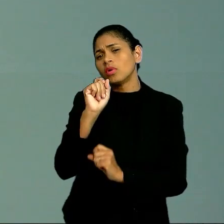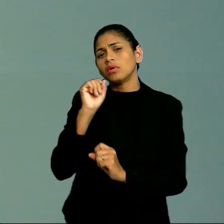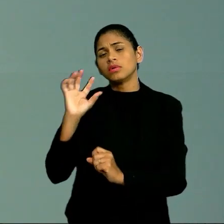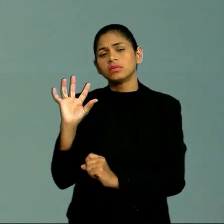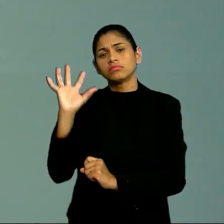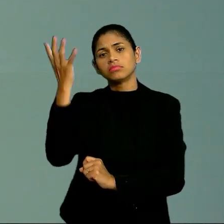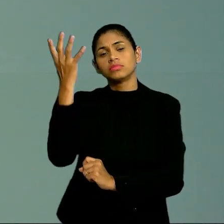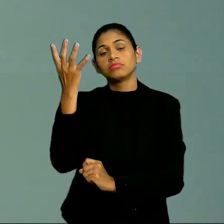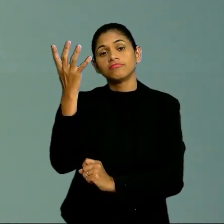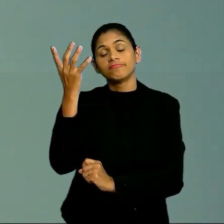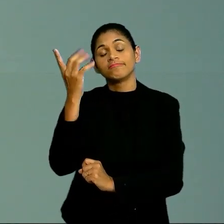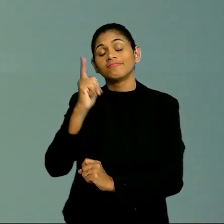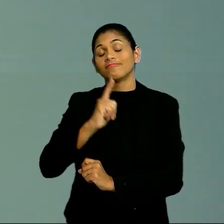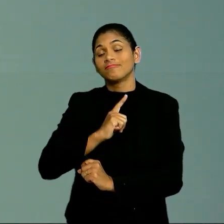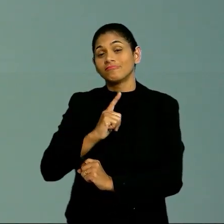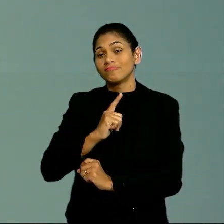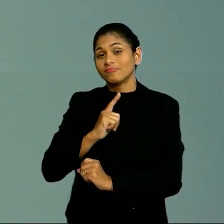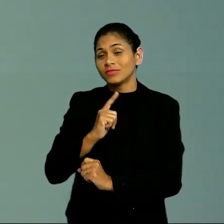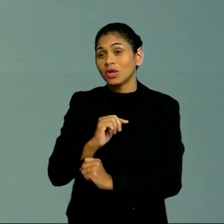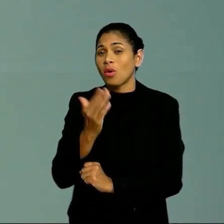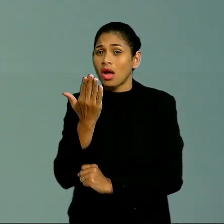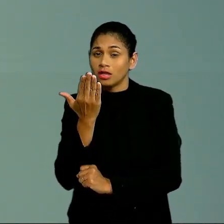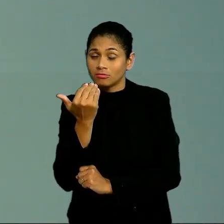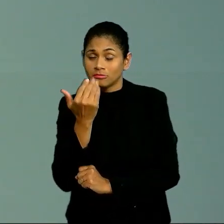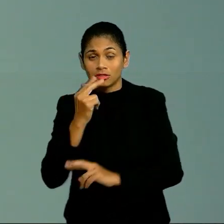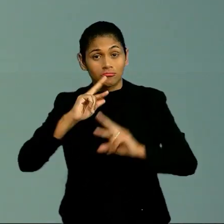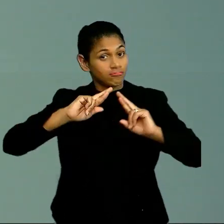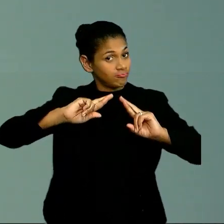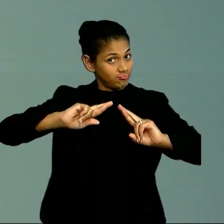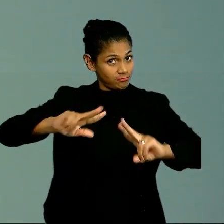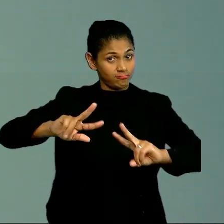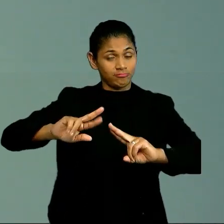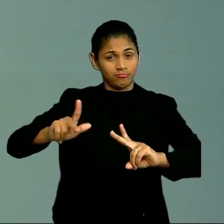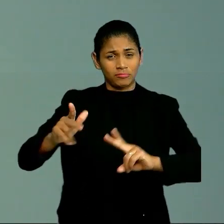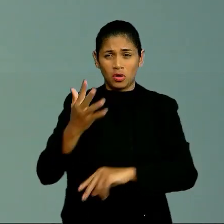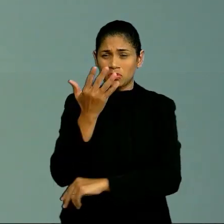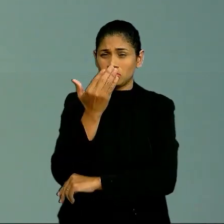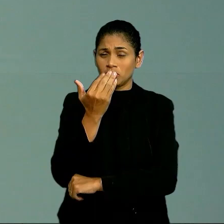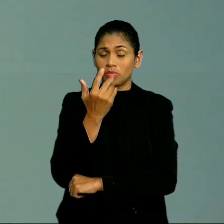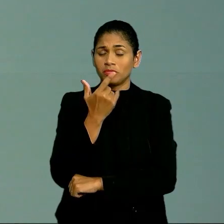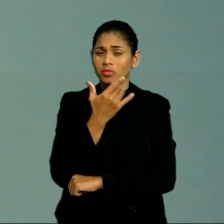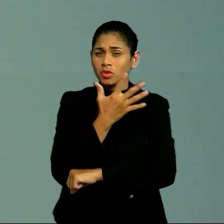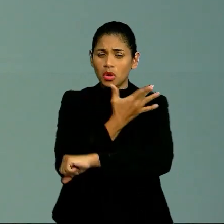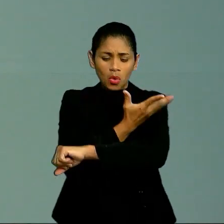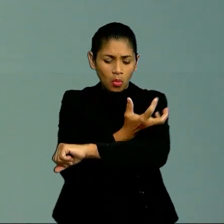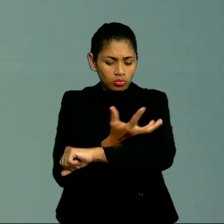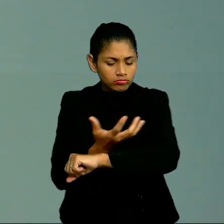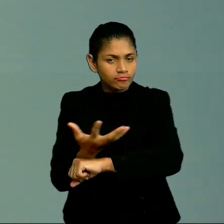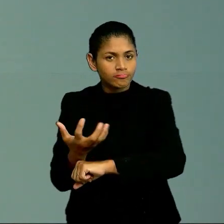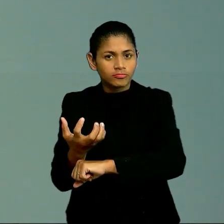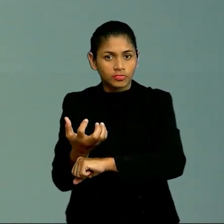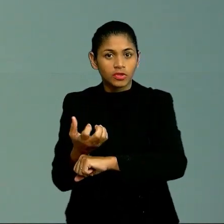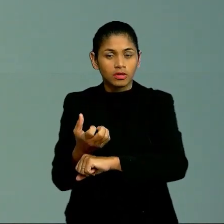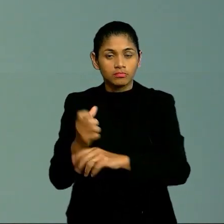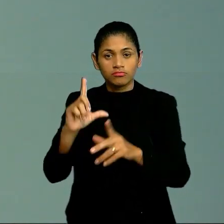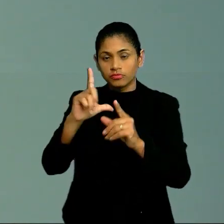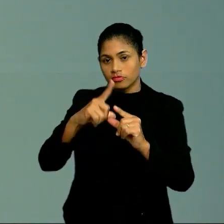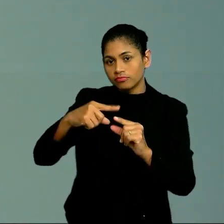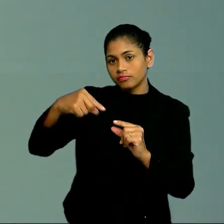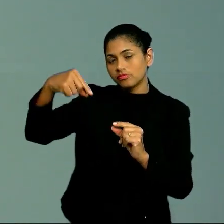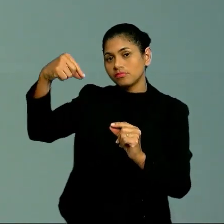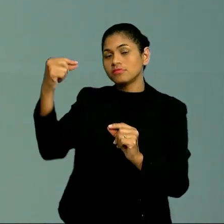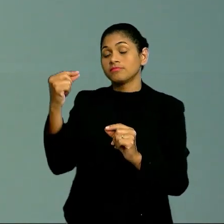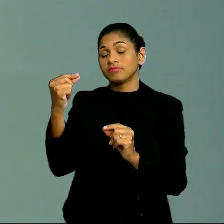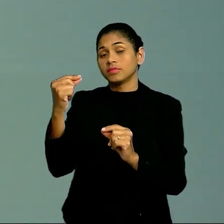nossos ancestrais ele tinham uma dieta diferente da nossa hoje. Ele comia muitos vegetais, né, muitas folhas. E esse órgão